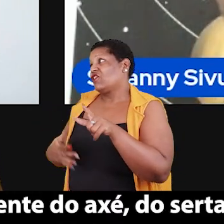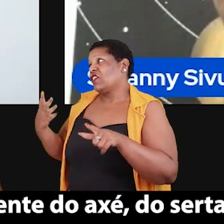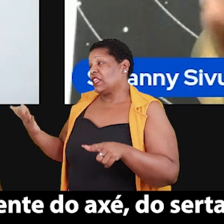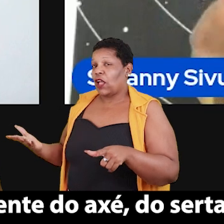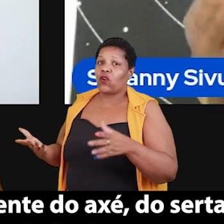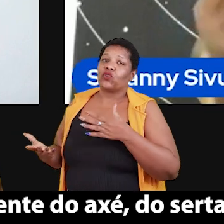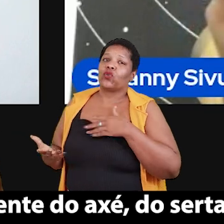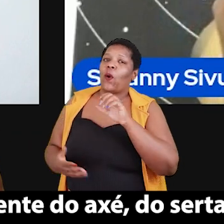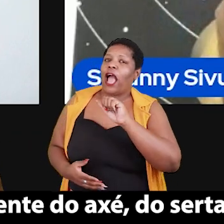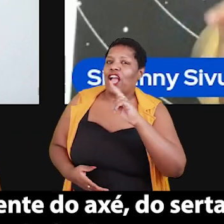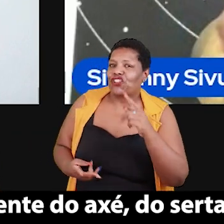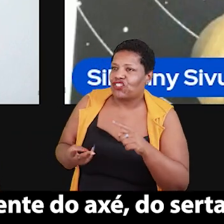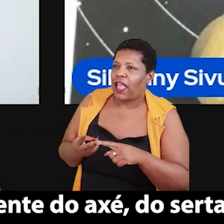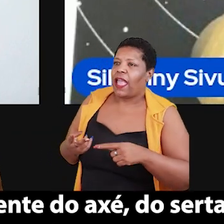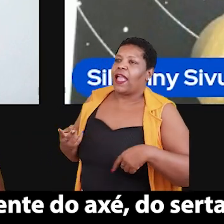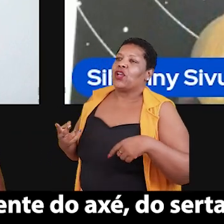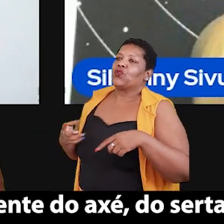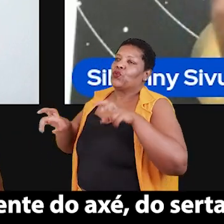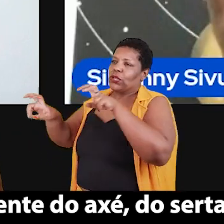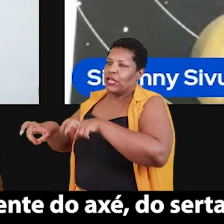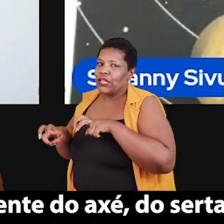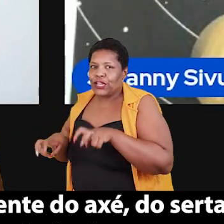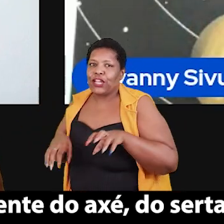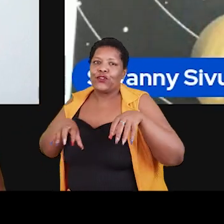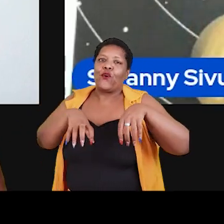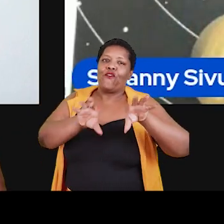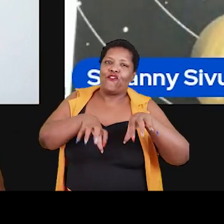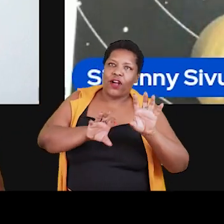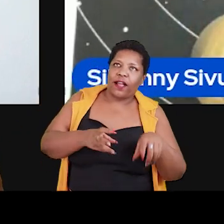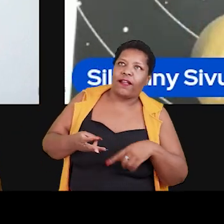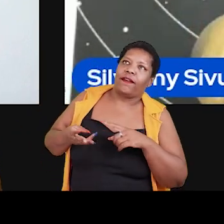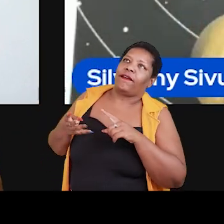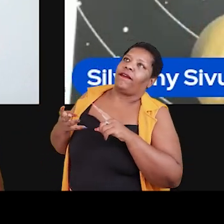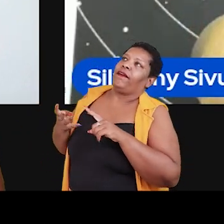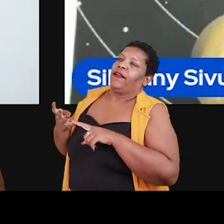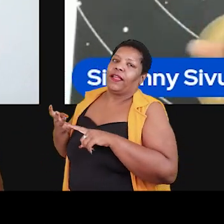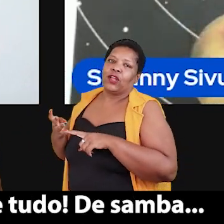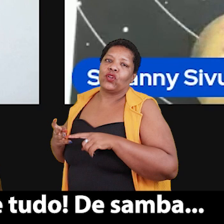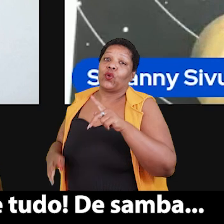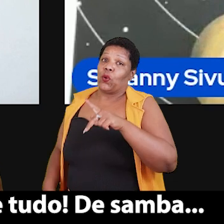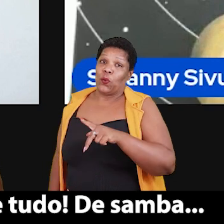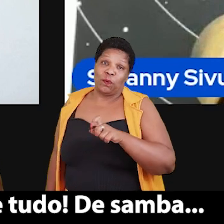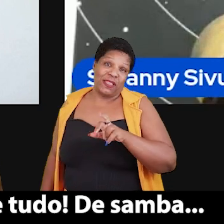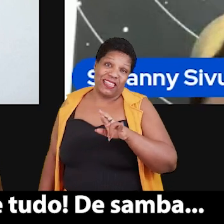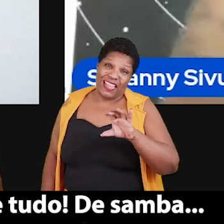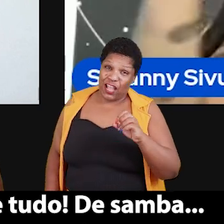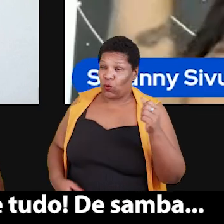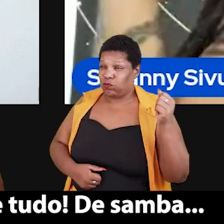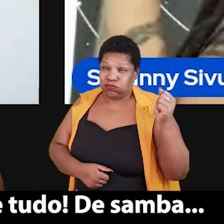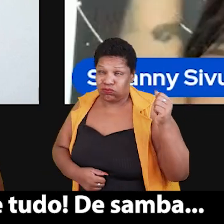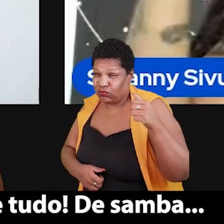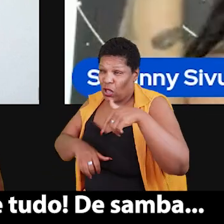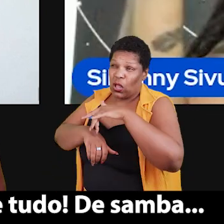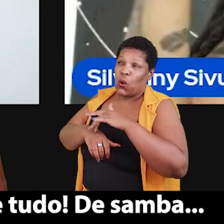do axé, passa gente do sertanejo, passa gente do funk, passa gente do piseiro, passa gente mano,